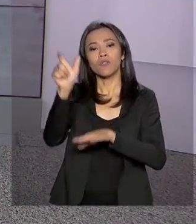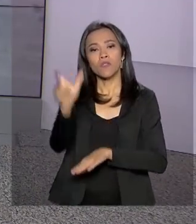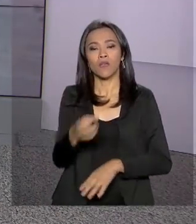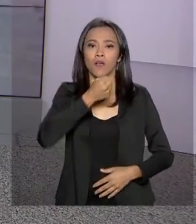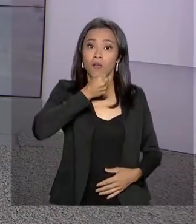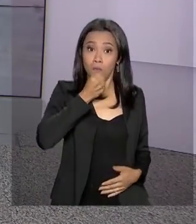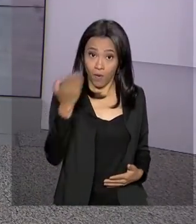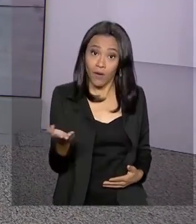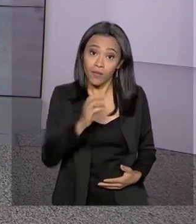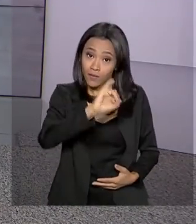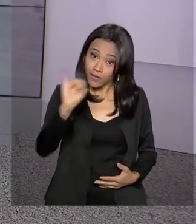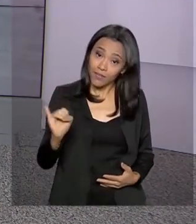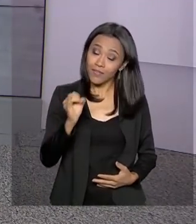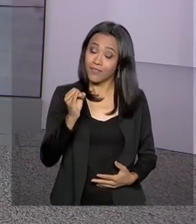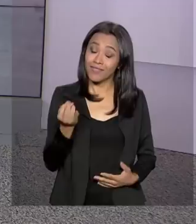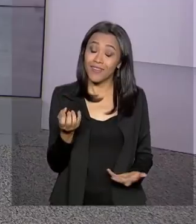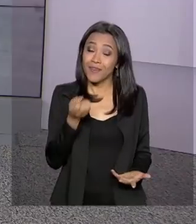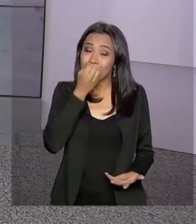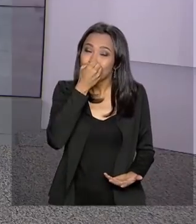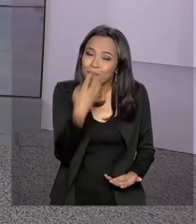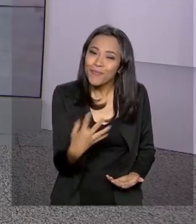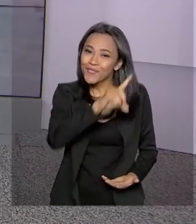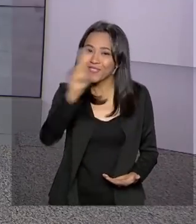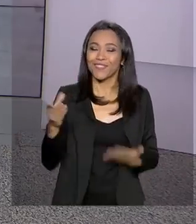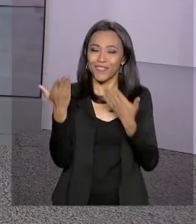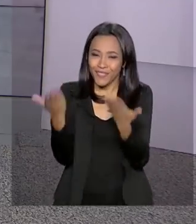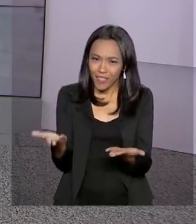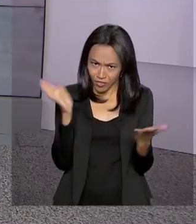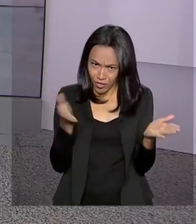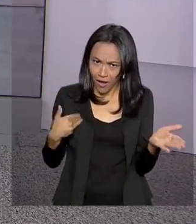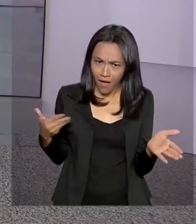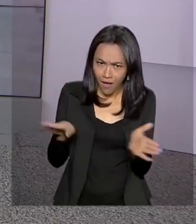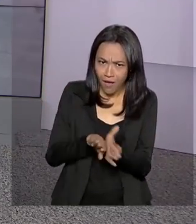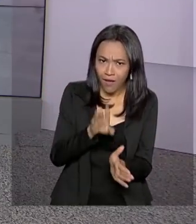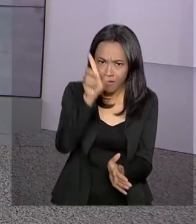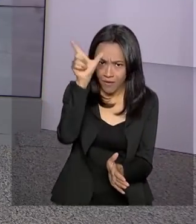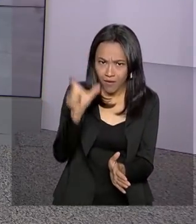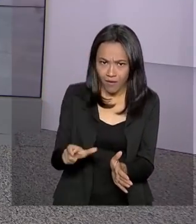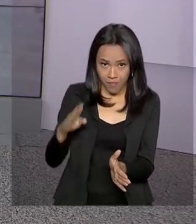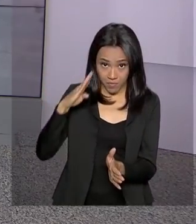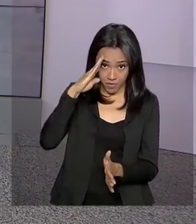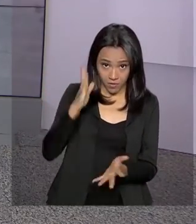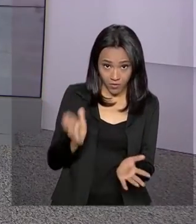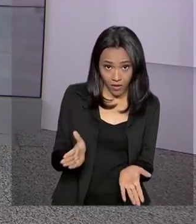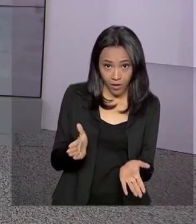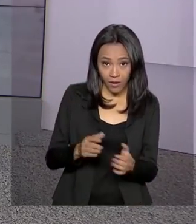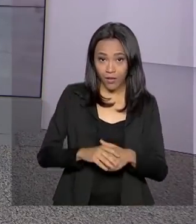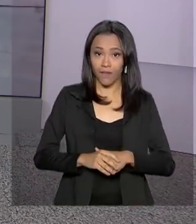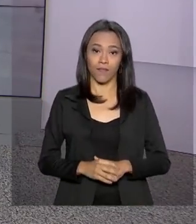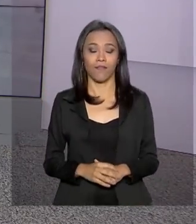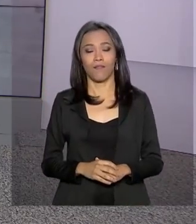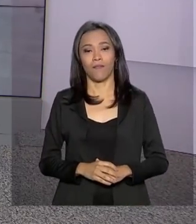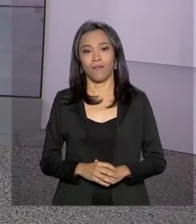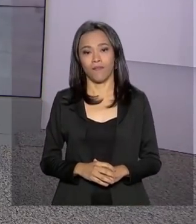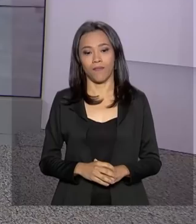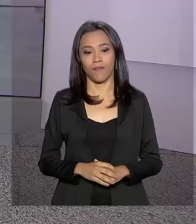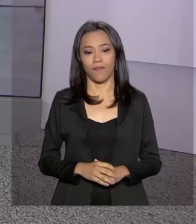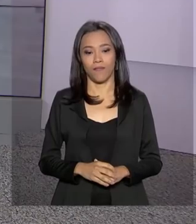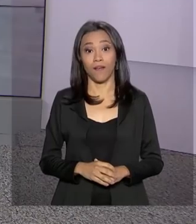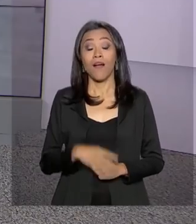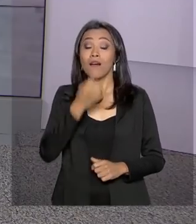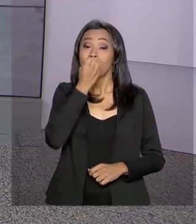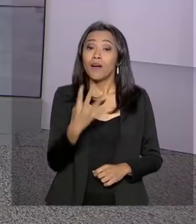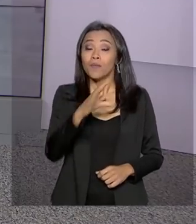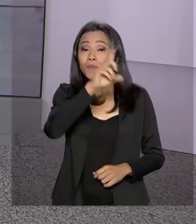Ricardo Ferraz. Olá, Ricardo, muito bom dia para você. O presidente já chegou por aí? Uma viatura blindada Cascavel. Bom